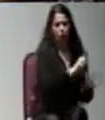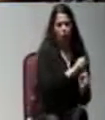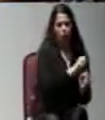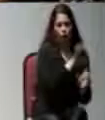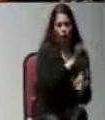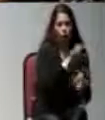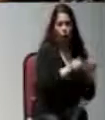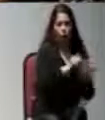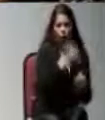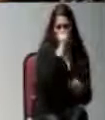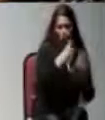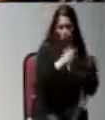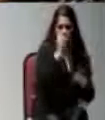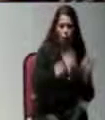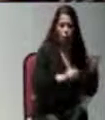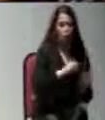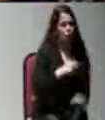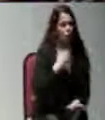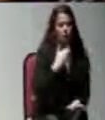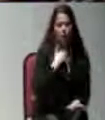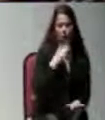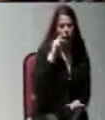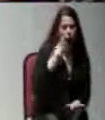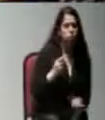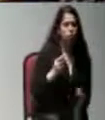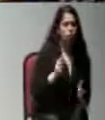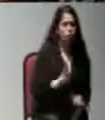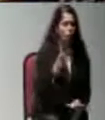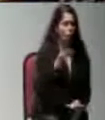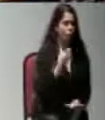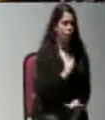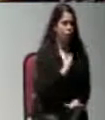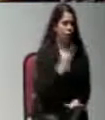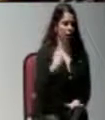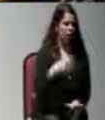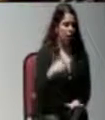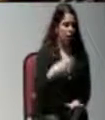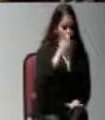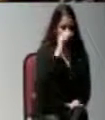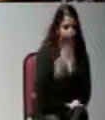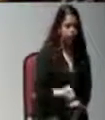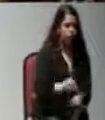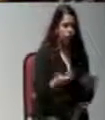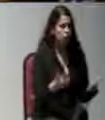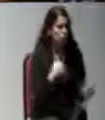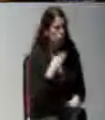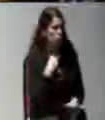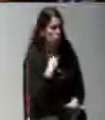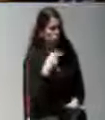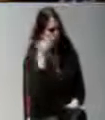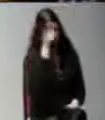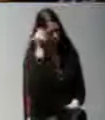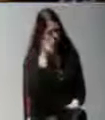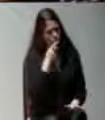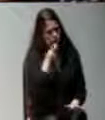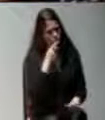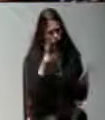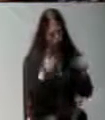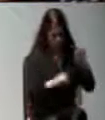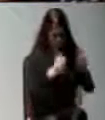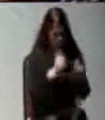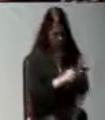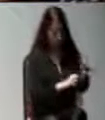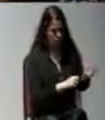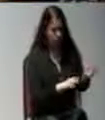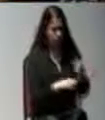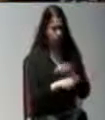ser precário e conhecido. Não posso deixar de lembrar aqui, quando se fala de autonomia de